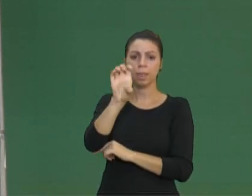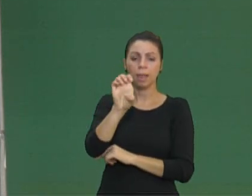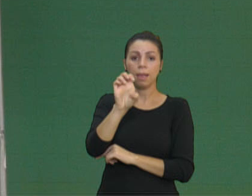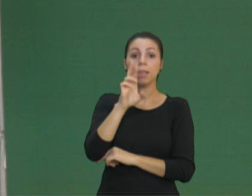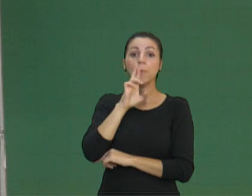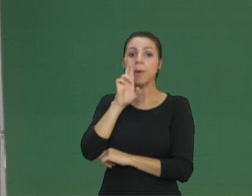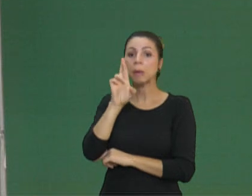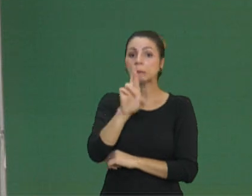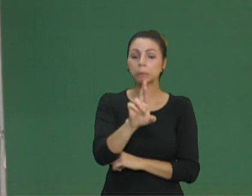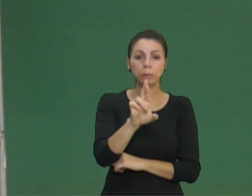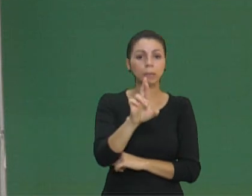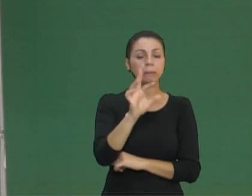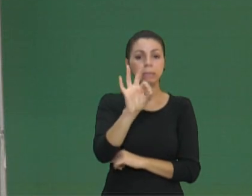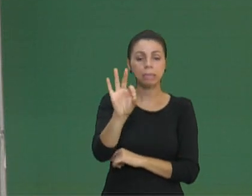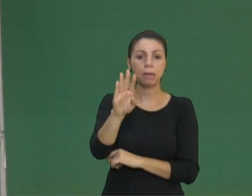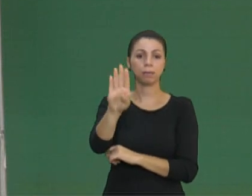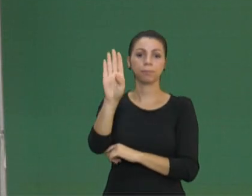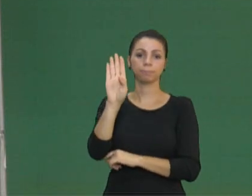a letra B.